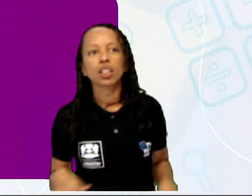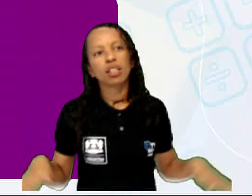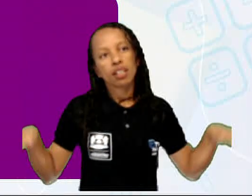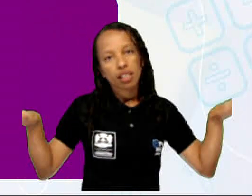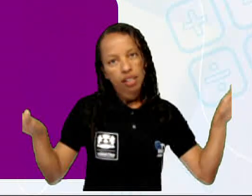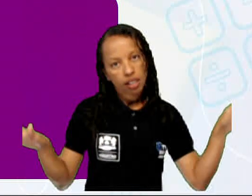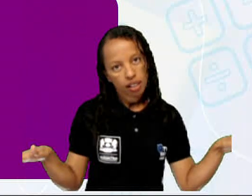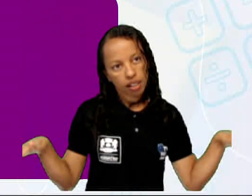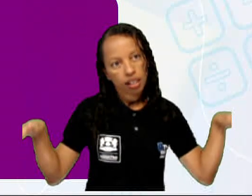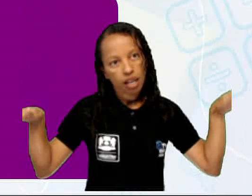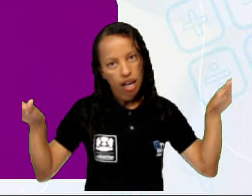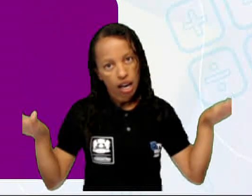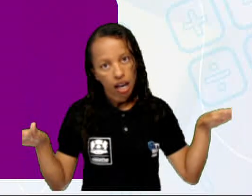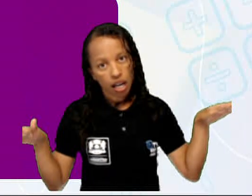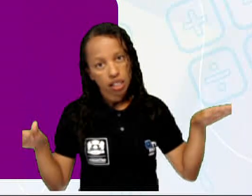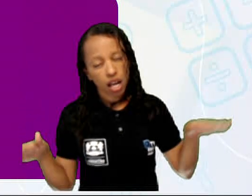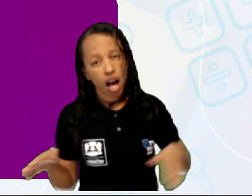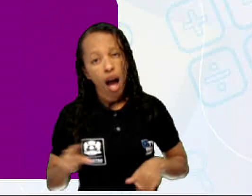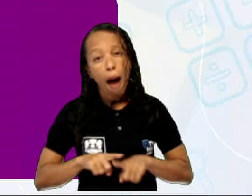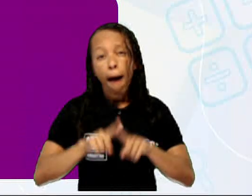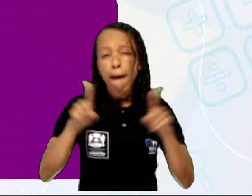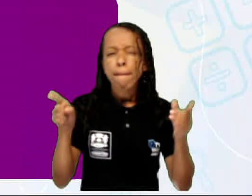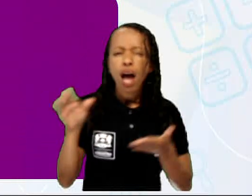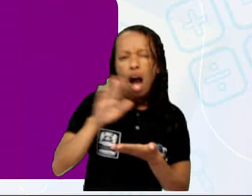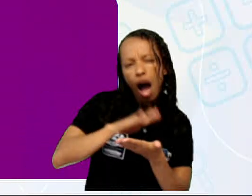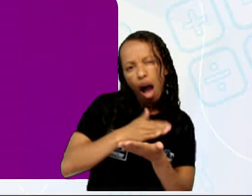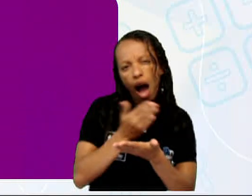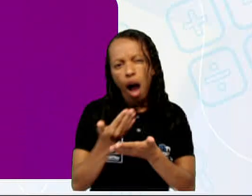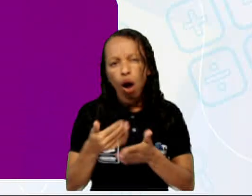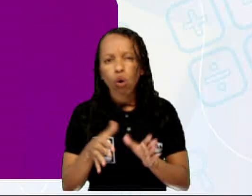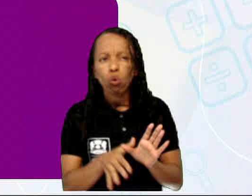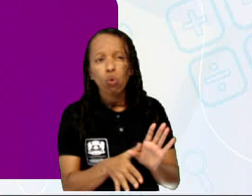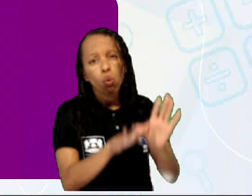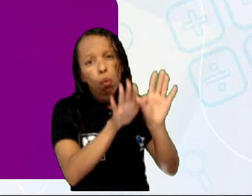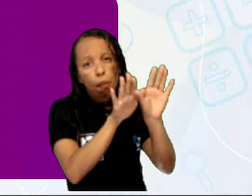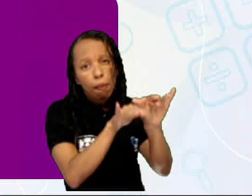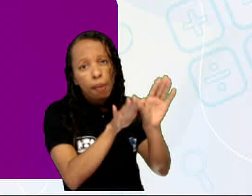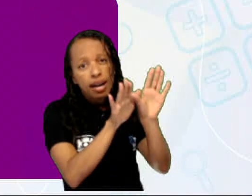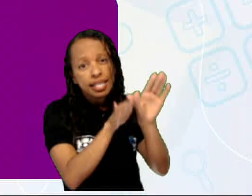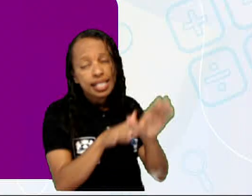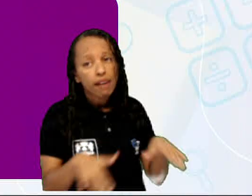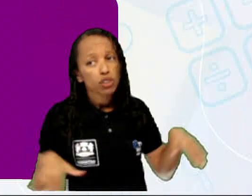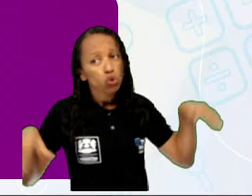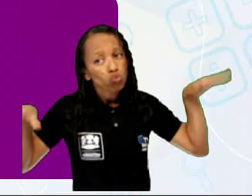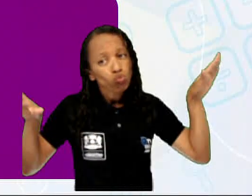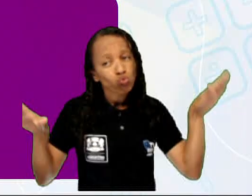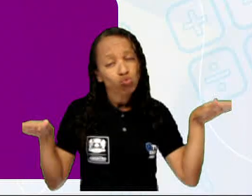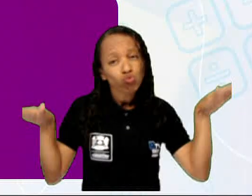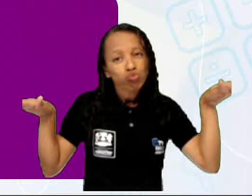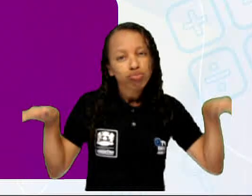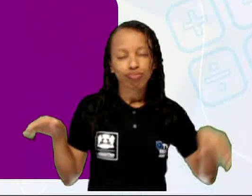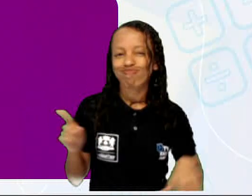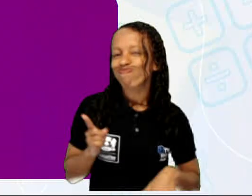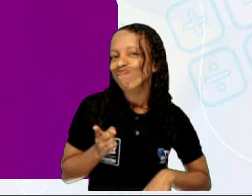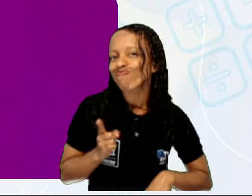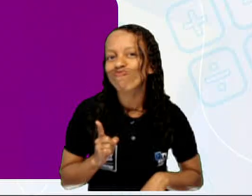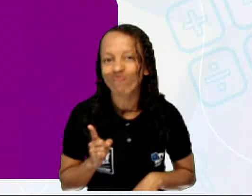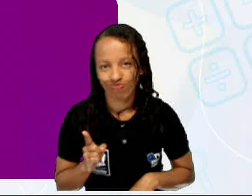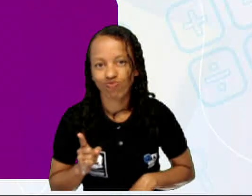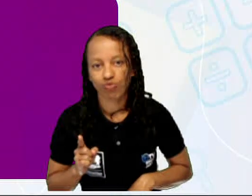mas algumas aves elas não voam, como exemplo a ema e o avestruz. E as aves, elas